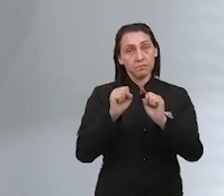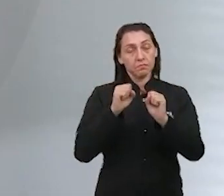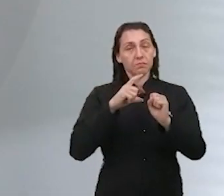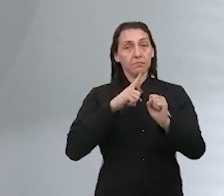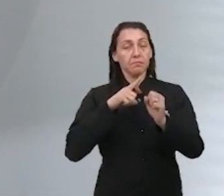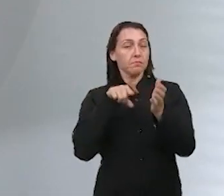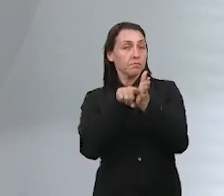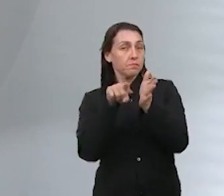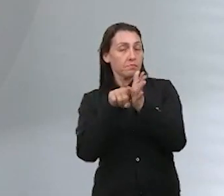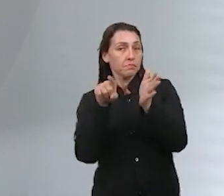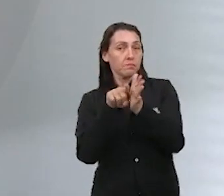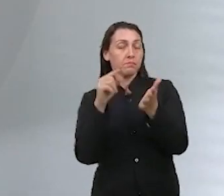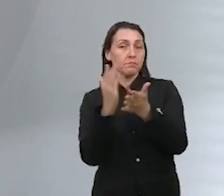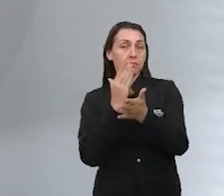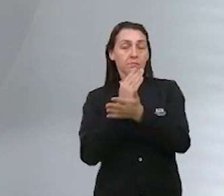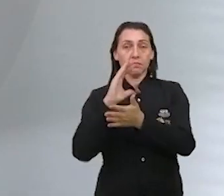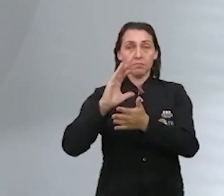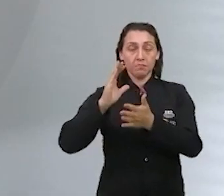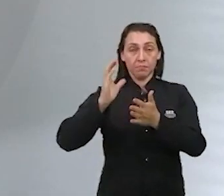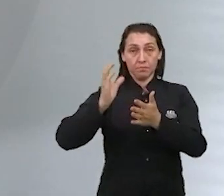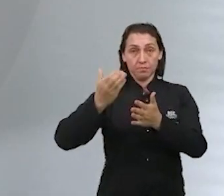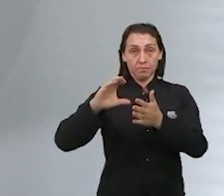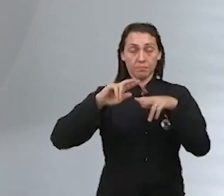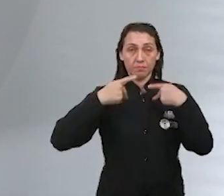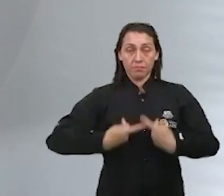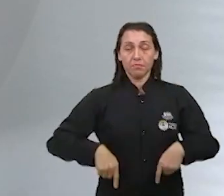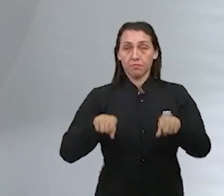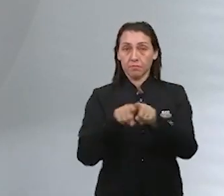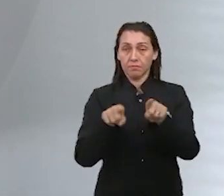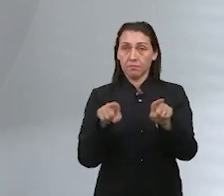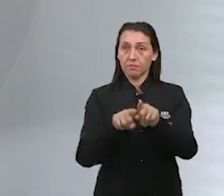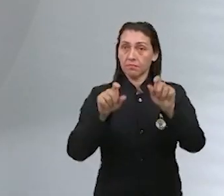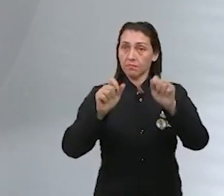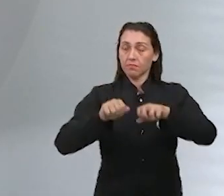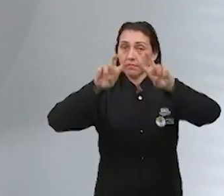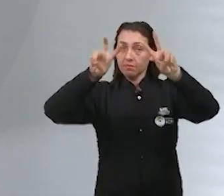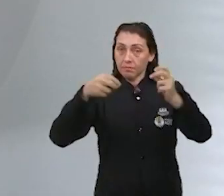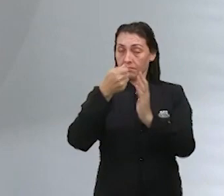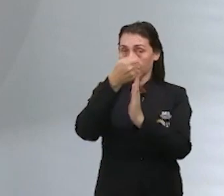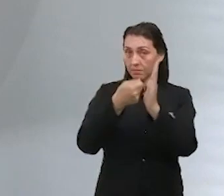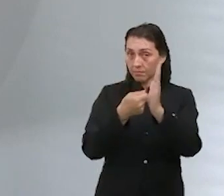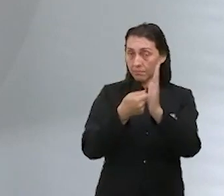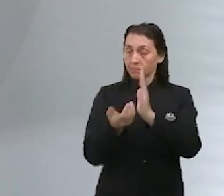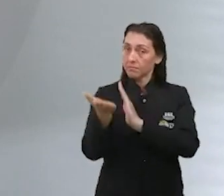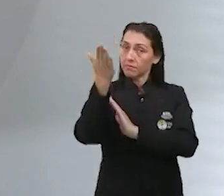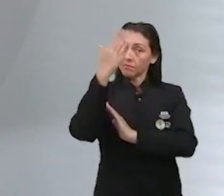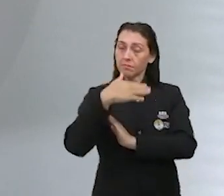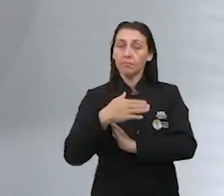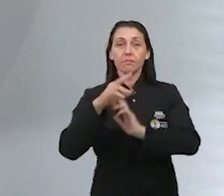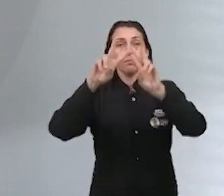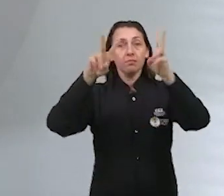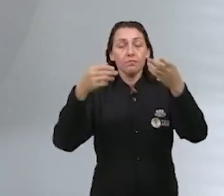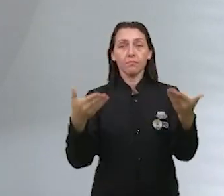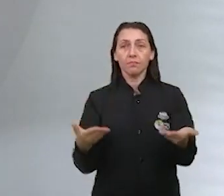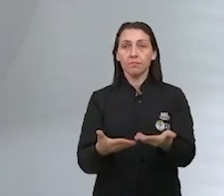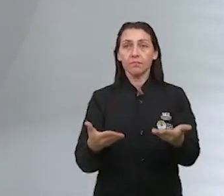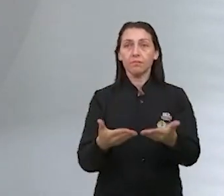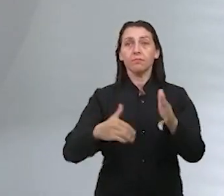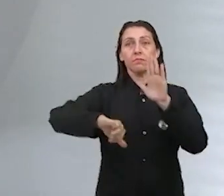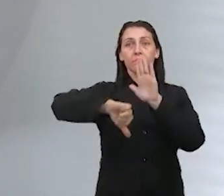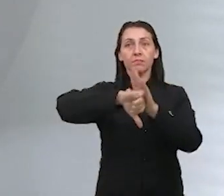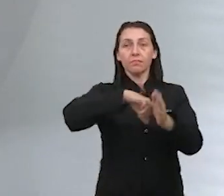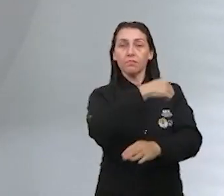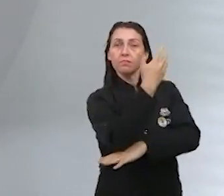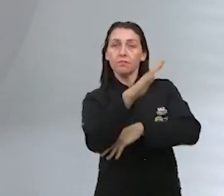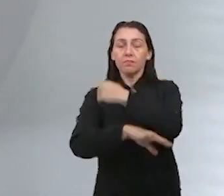em questões do caderno de Ciências Humanas, como também pode ser um possível tema para a redação. Então bora lá, tema de hoje, crise